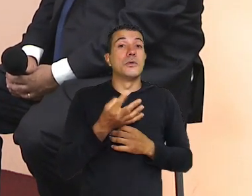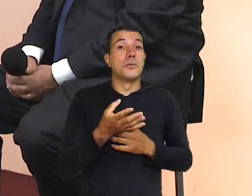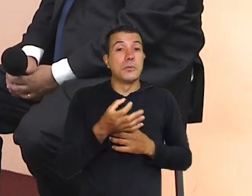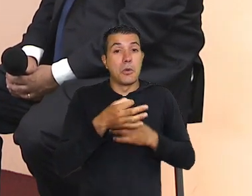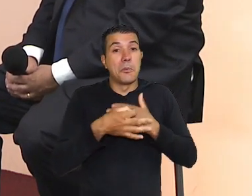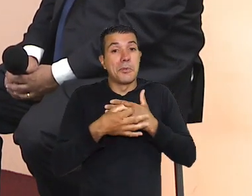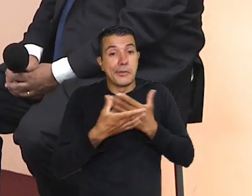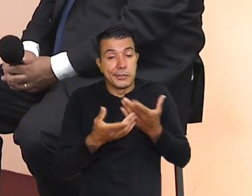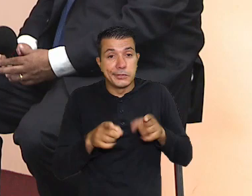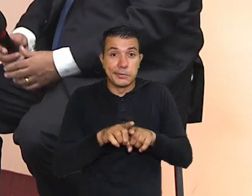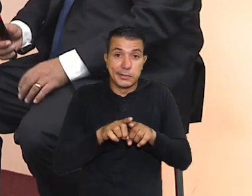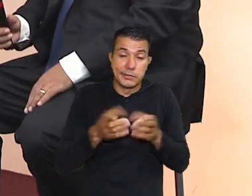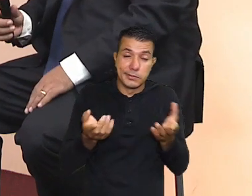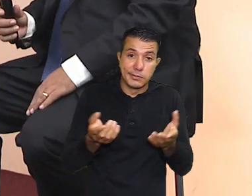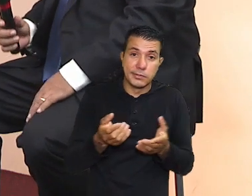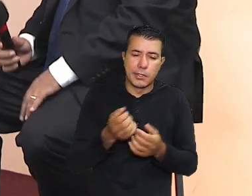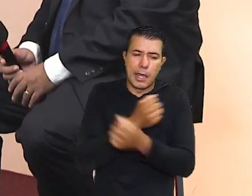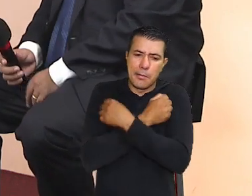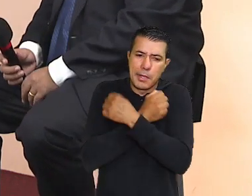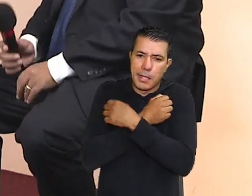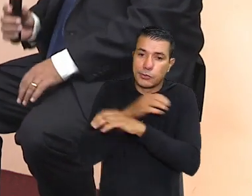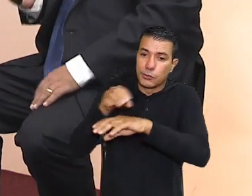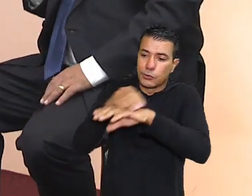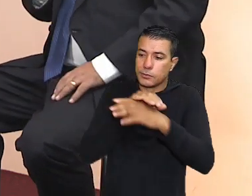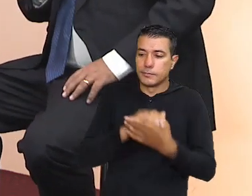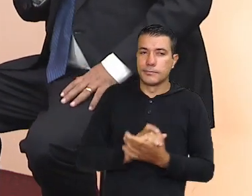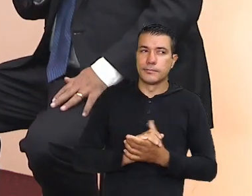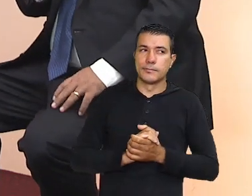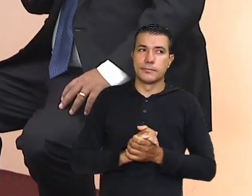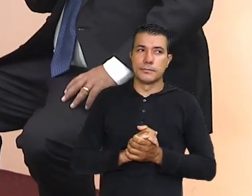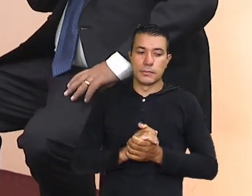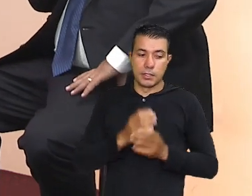William. Manda um abraço aí para o seu povo, para o seu grupo, pastor.